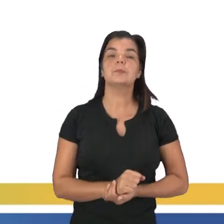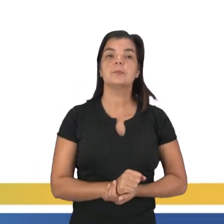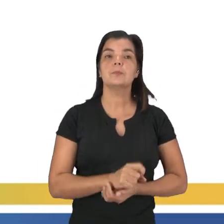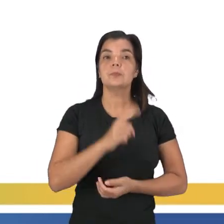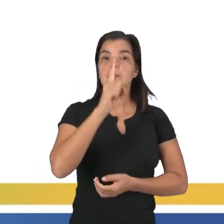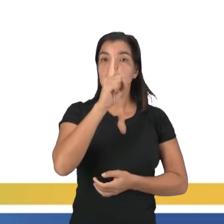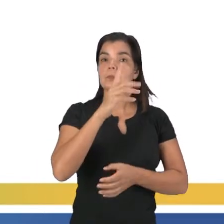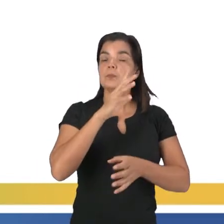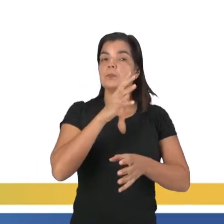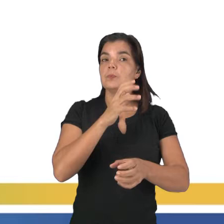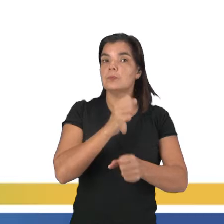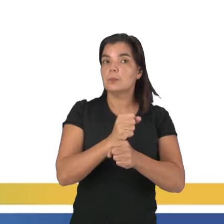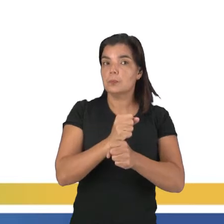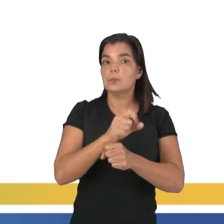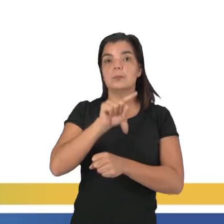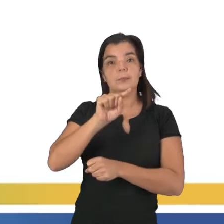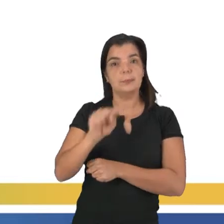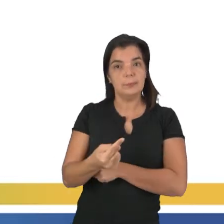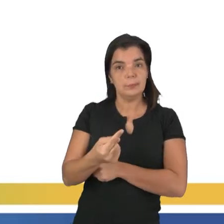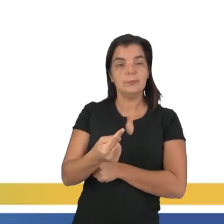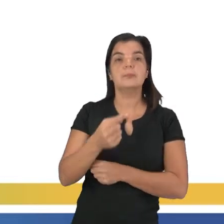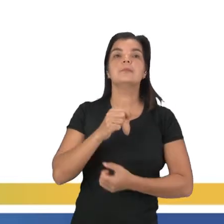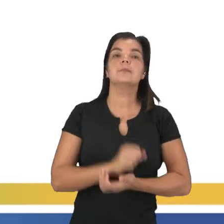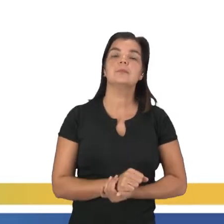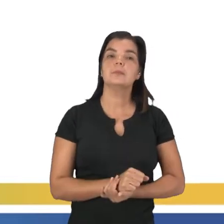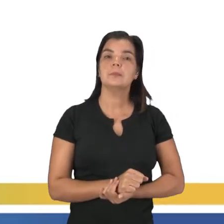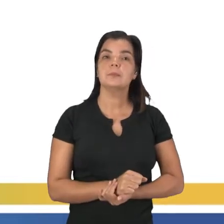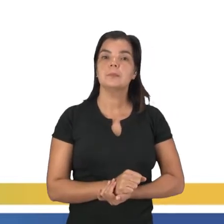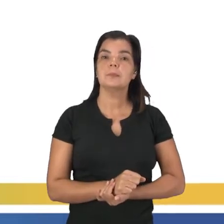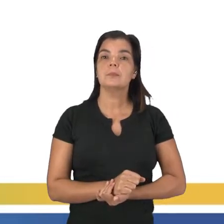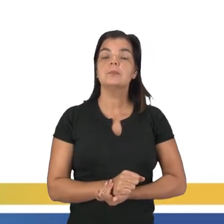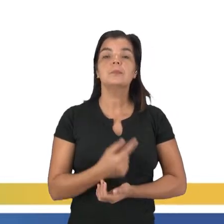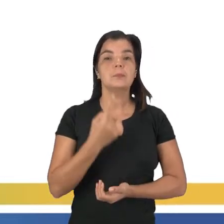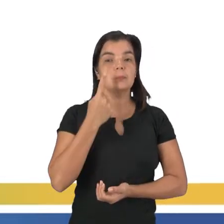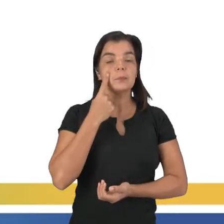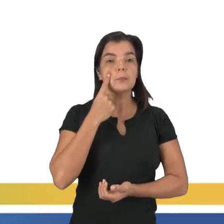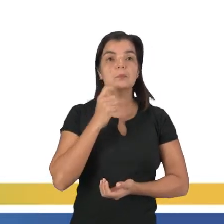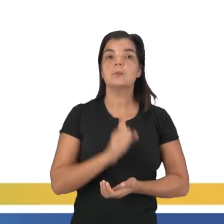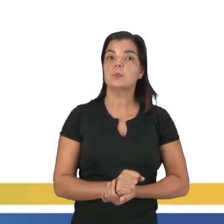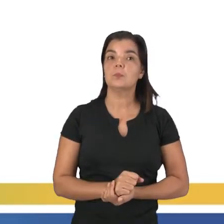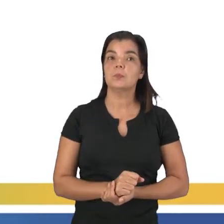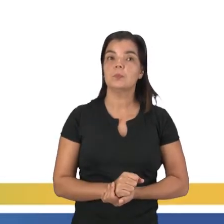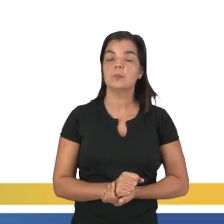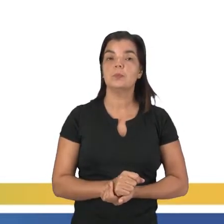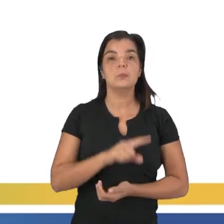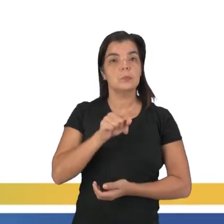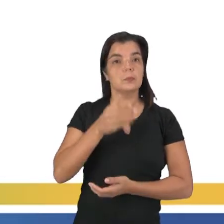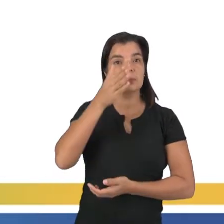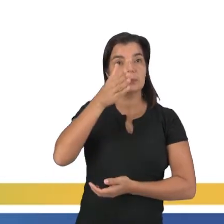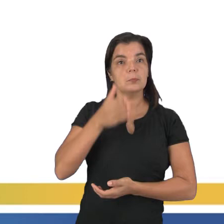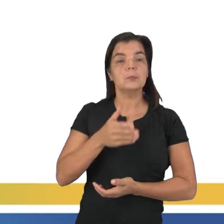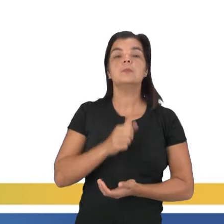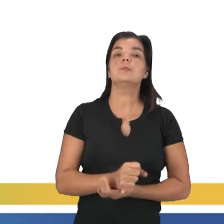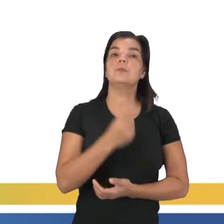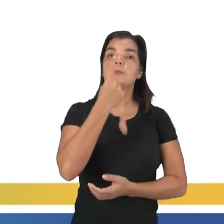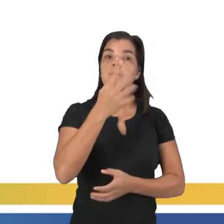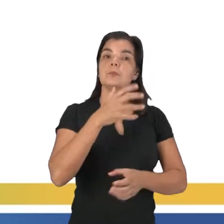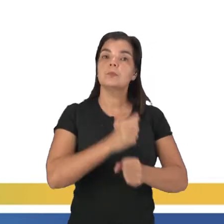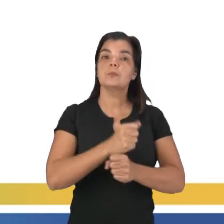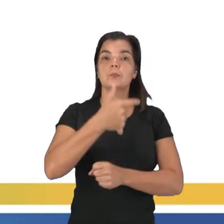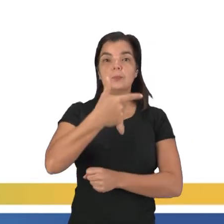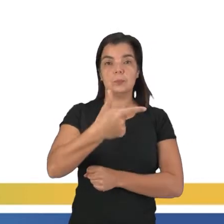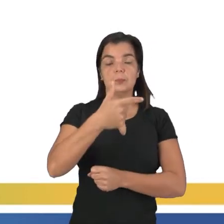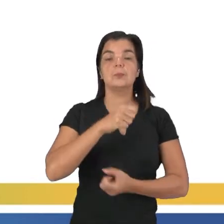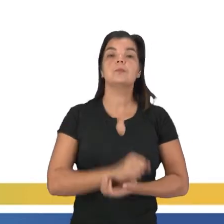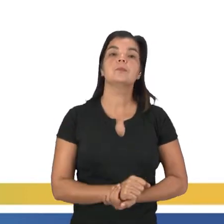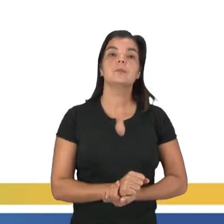a 8. Vamos repetir o quê? A vírgula, porque nós colocamos que vamos colocar vírgula abaixo de vírgula. E, por fim,